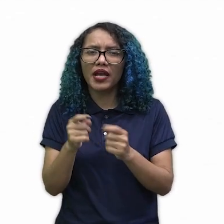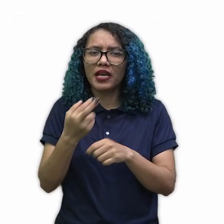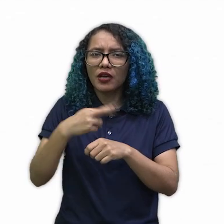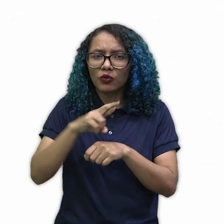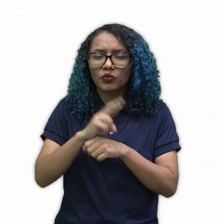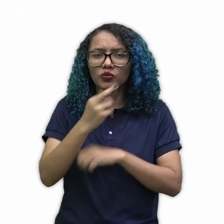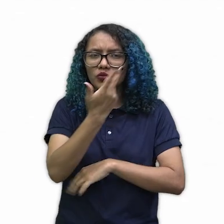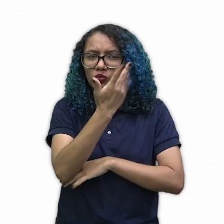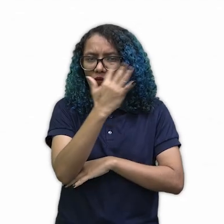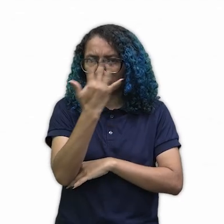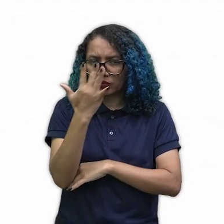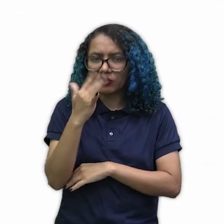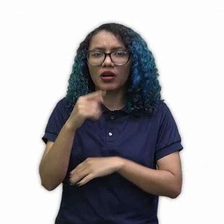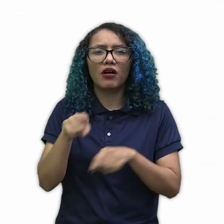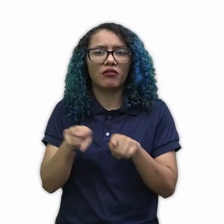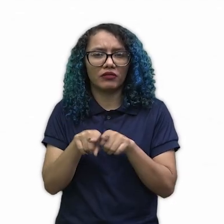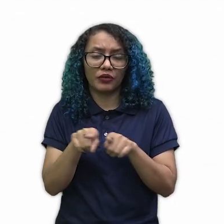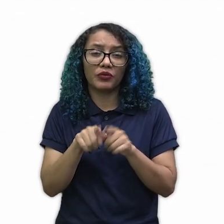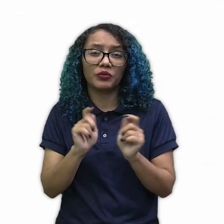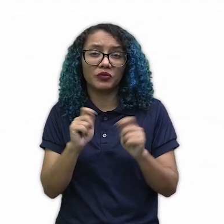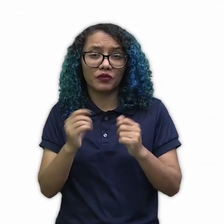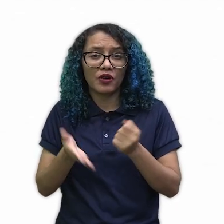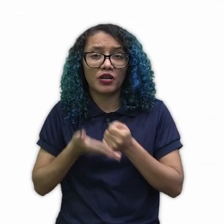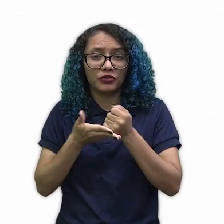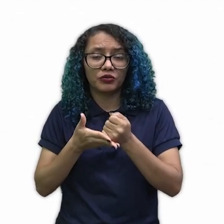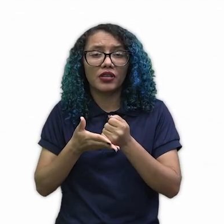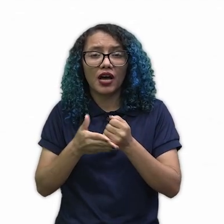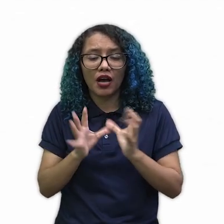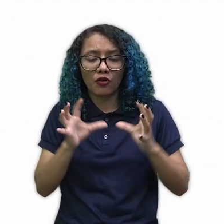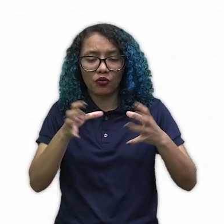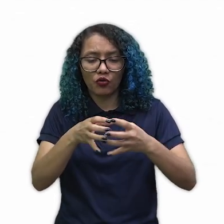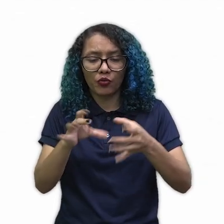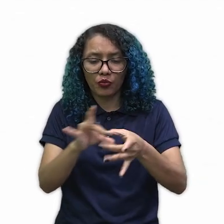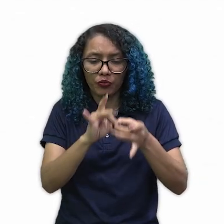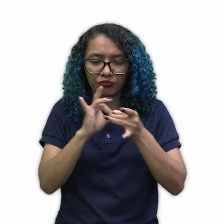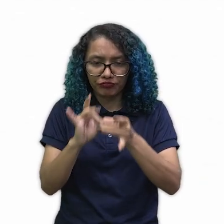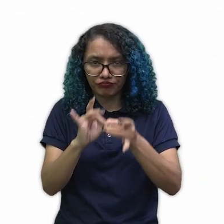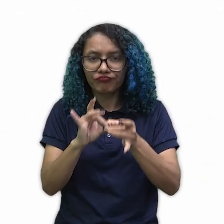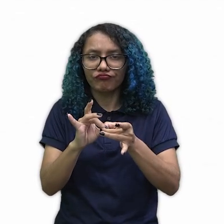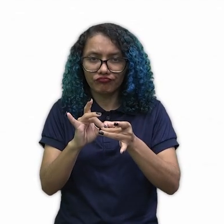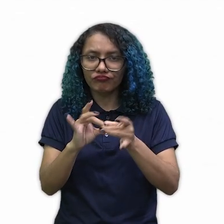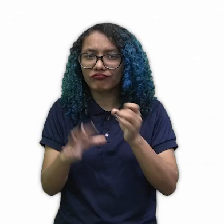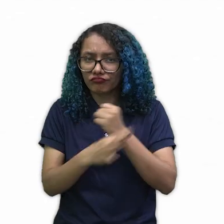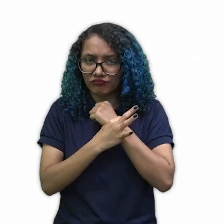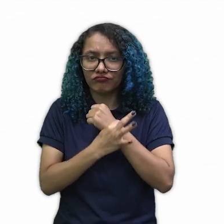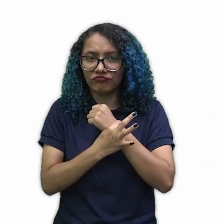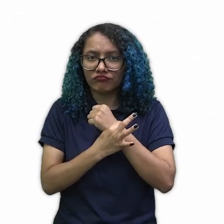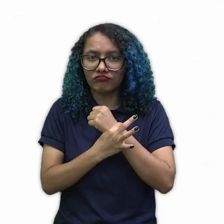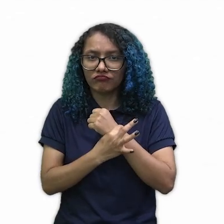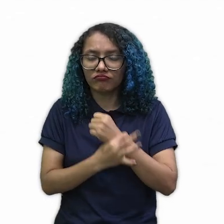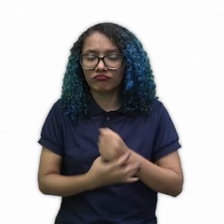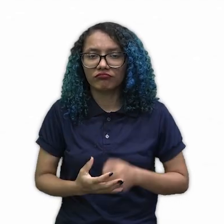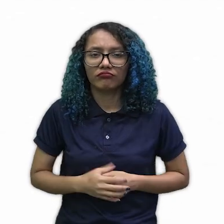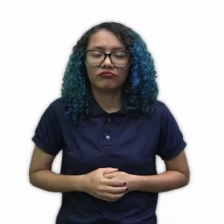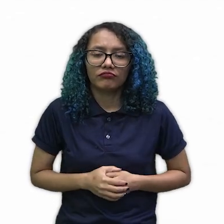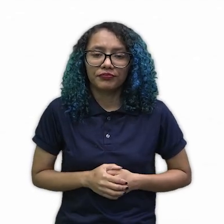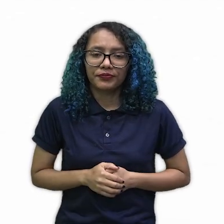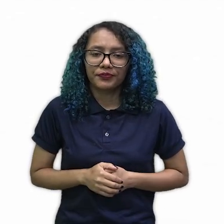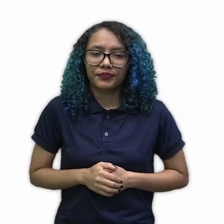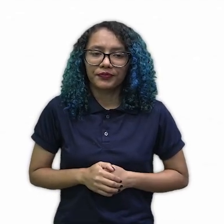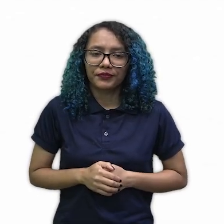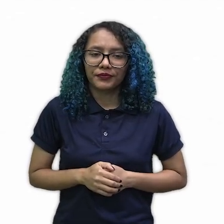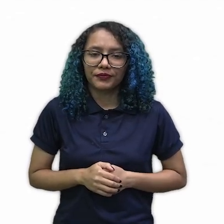Que acaba ajudando a fortalecer cada vez mais esses países. Ainda